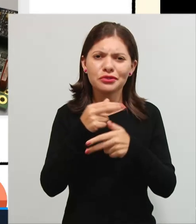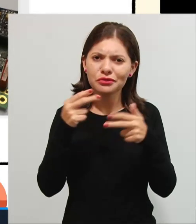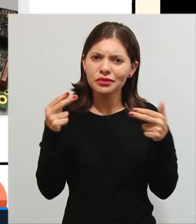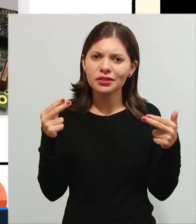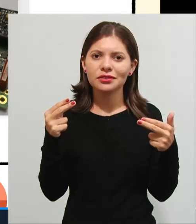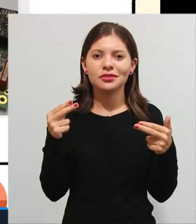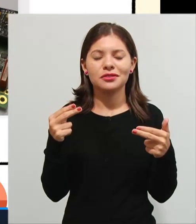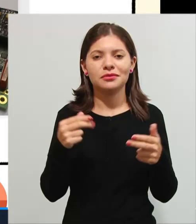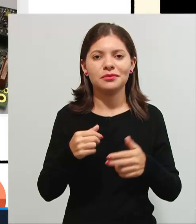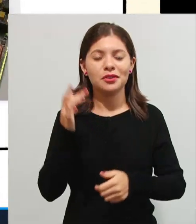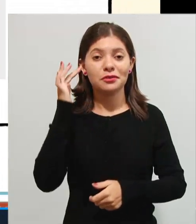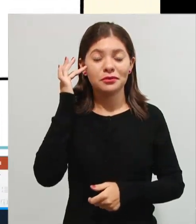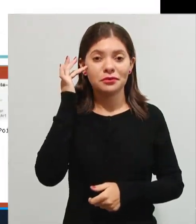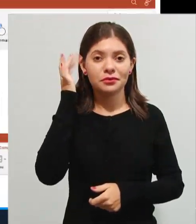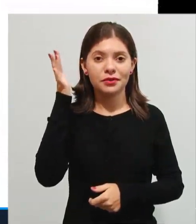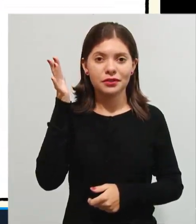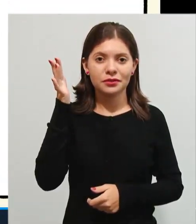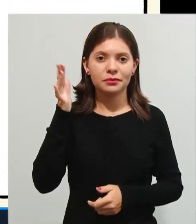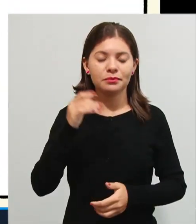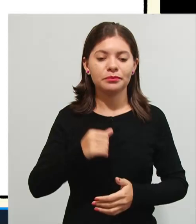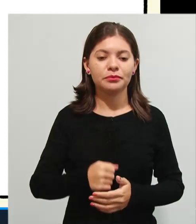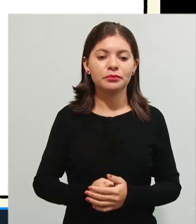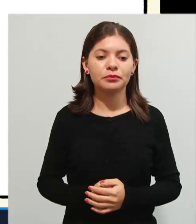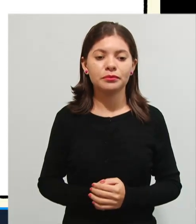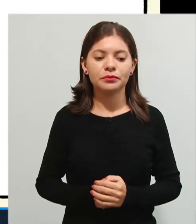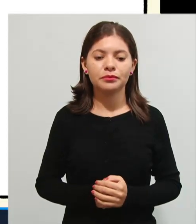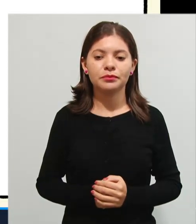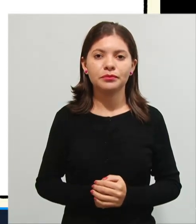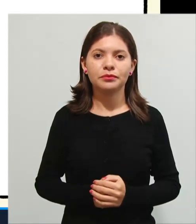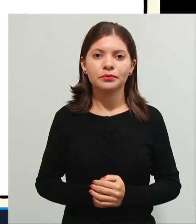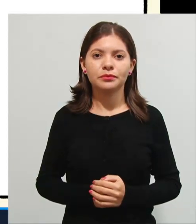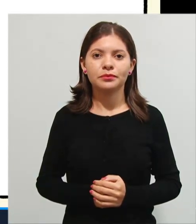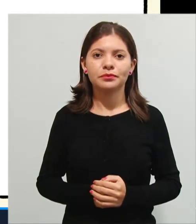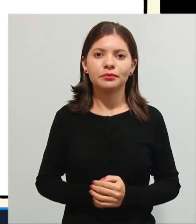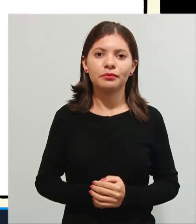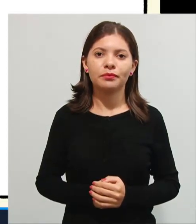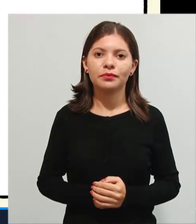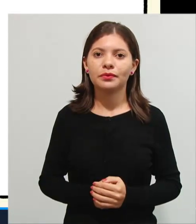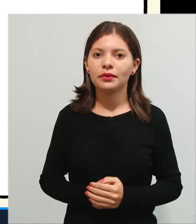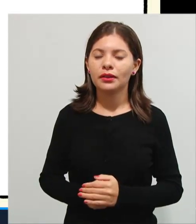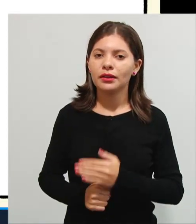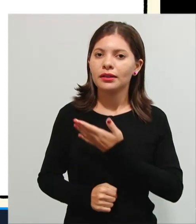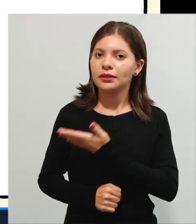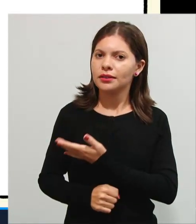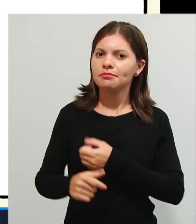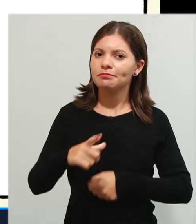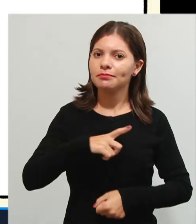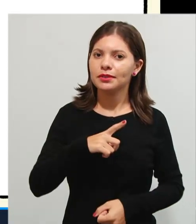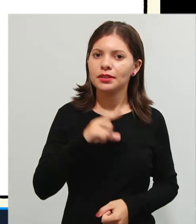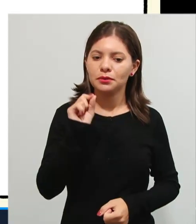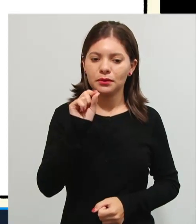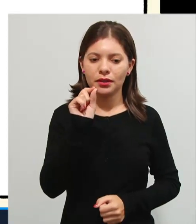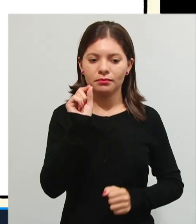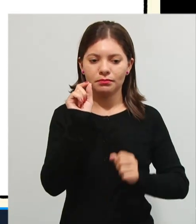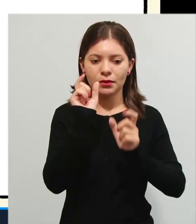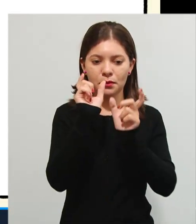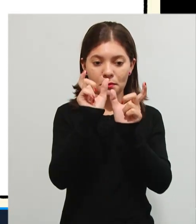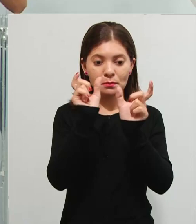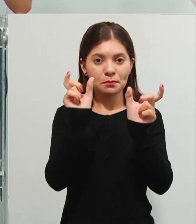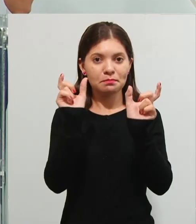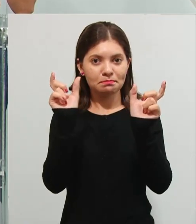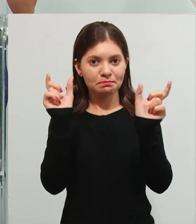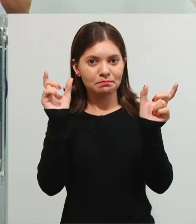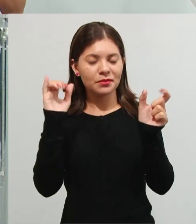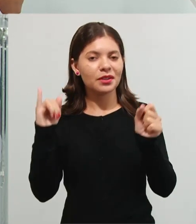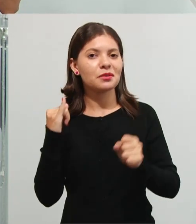problemas aqui no PowerPoint. Aqui a gente tem o menuzinho, é importante a gente